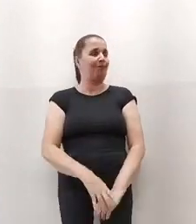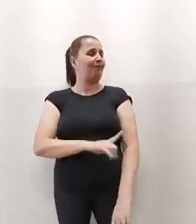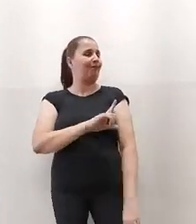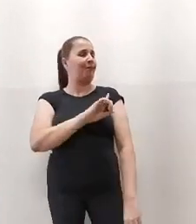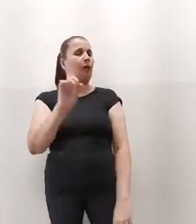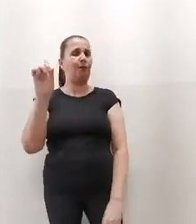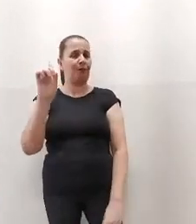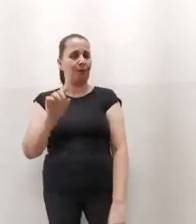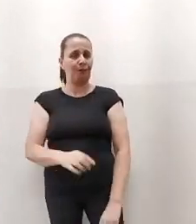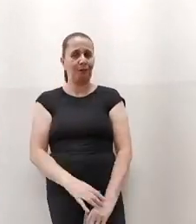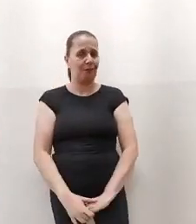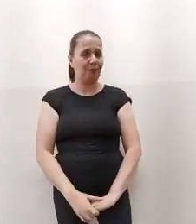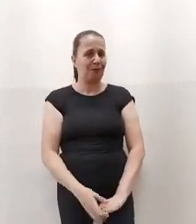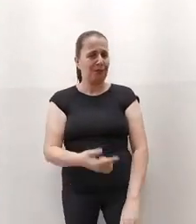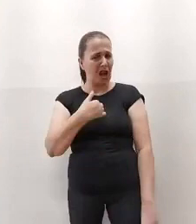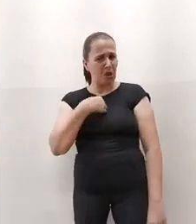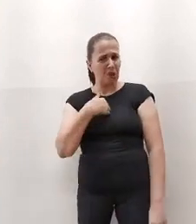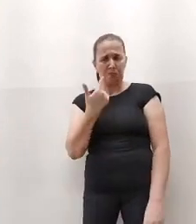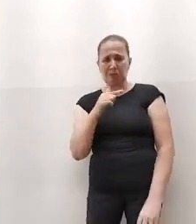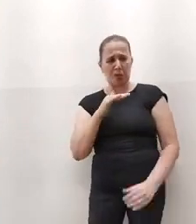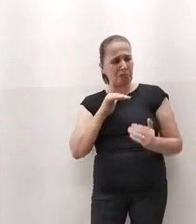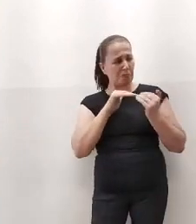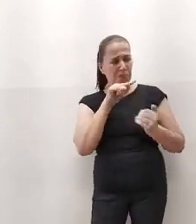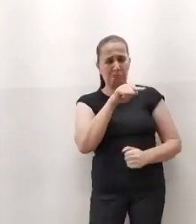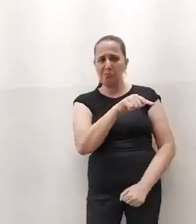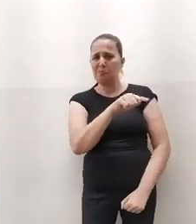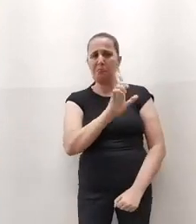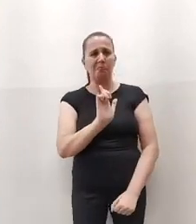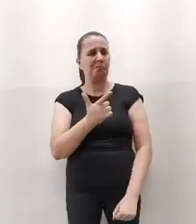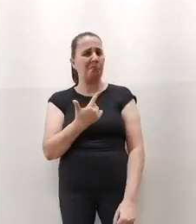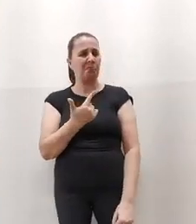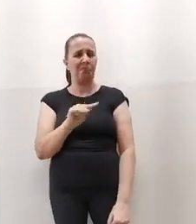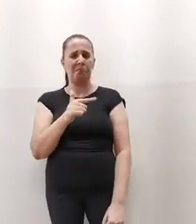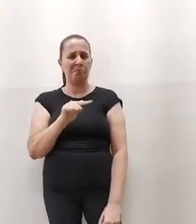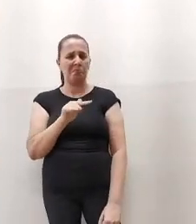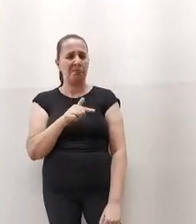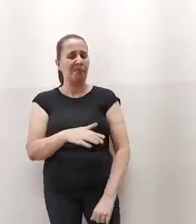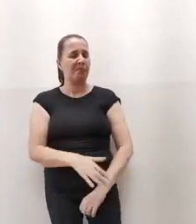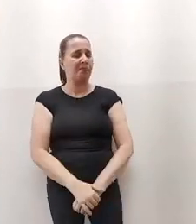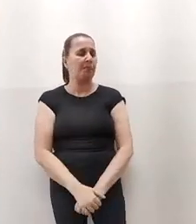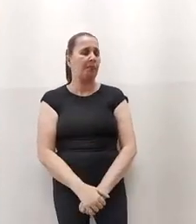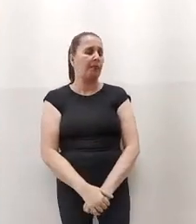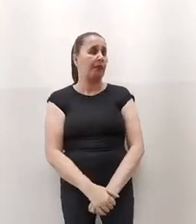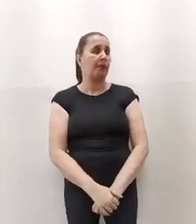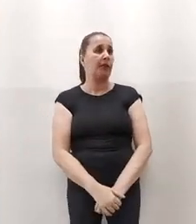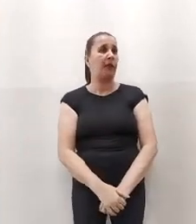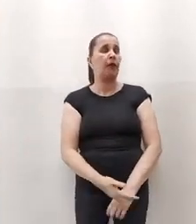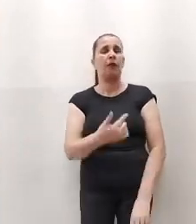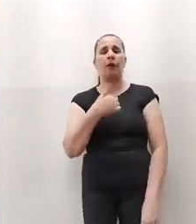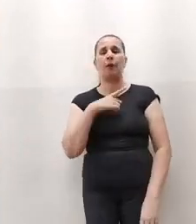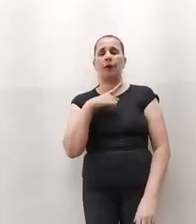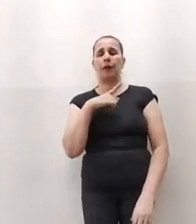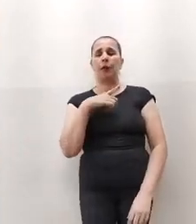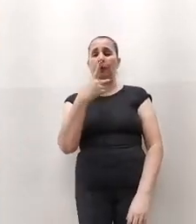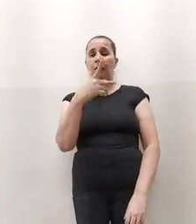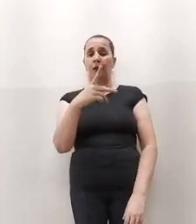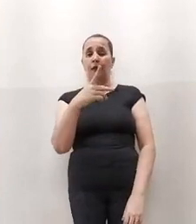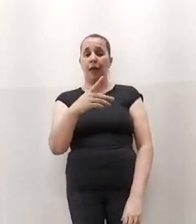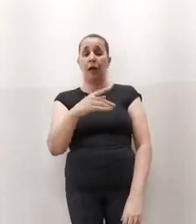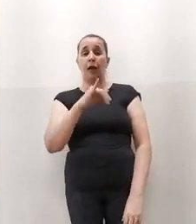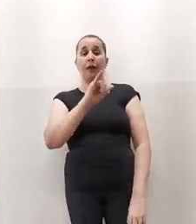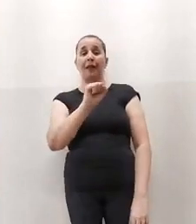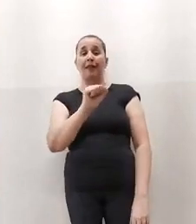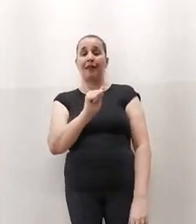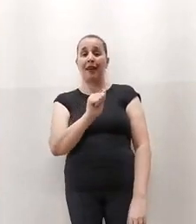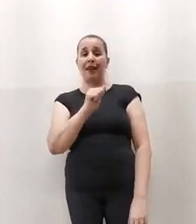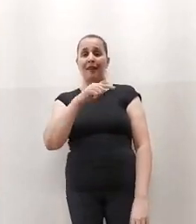não, eu não tenho nada a ver com isso, nada a ver. O que eu tenho para você é o